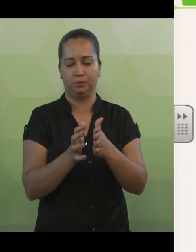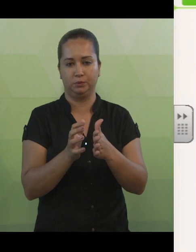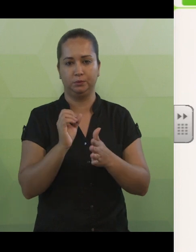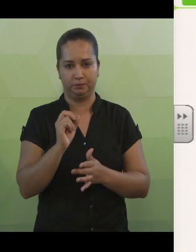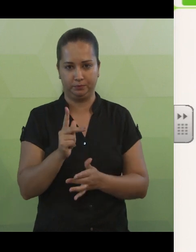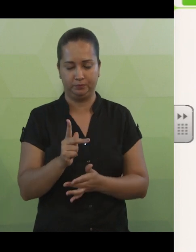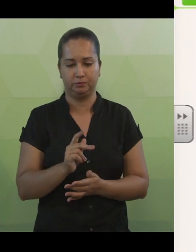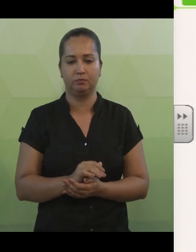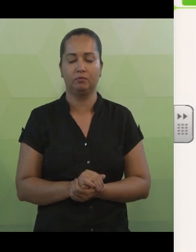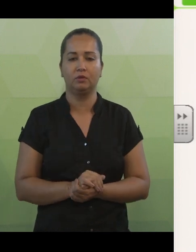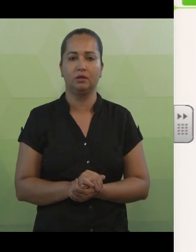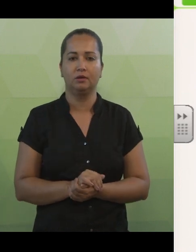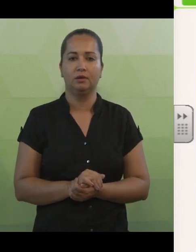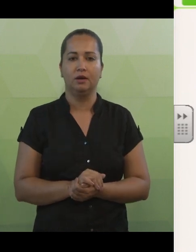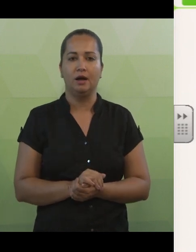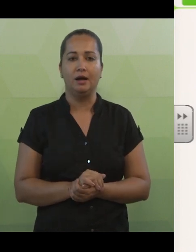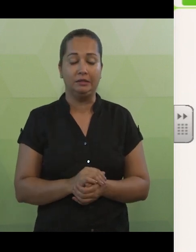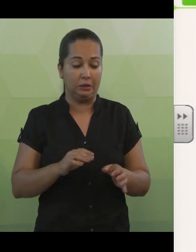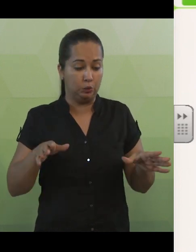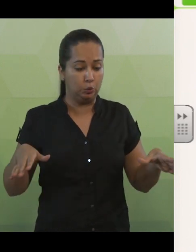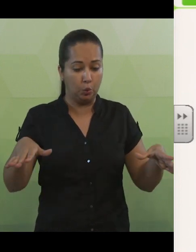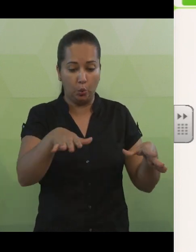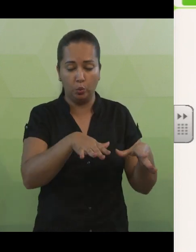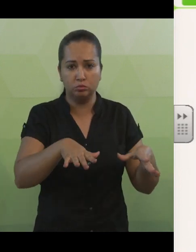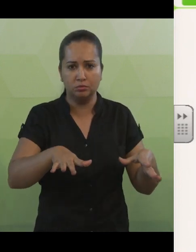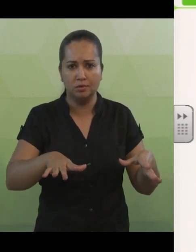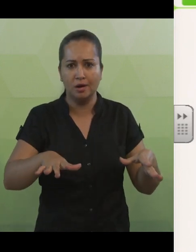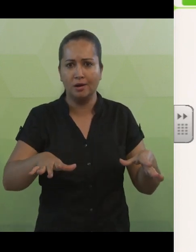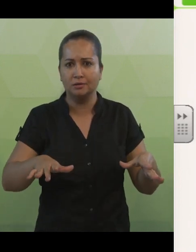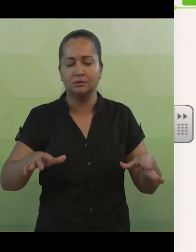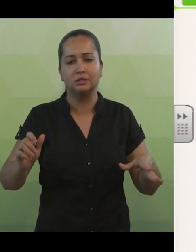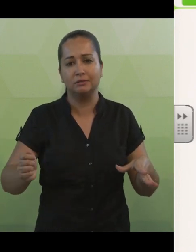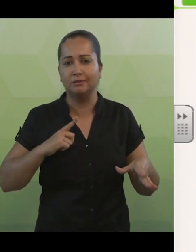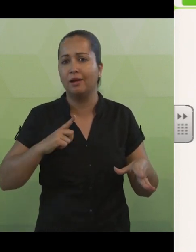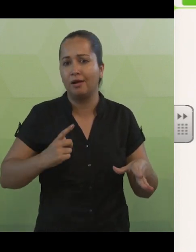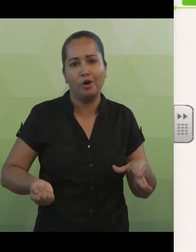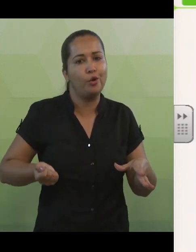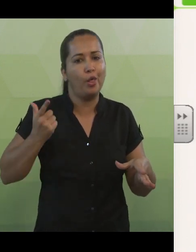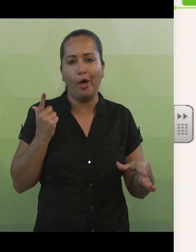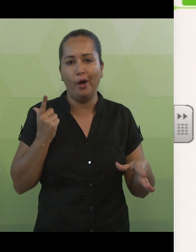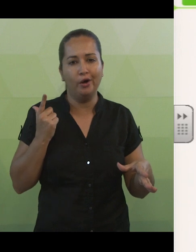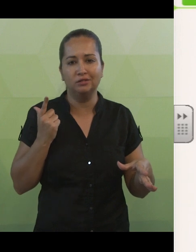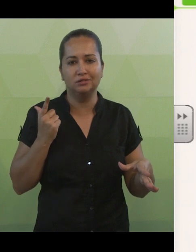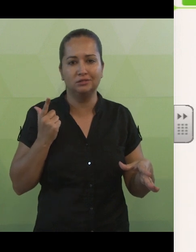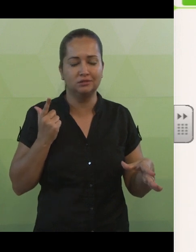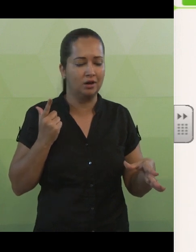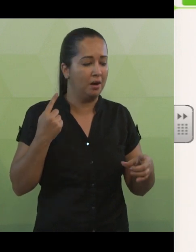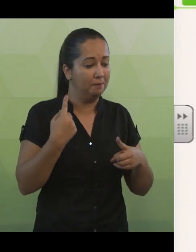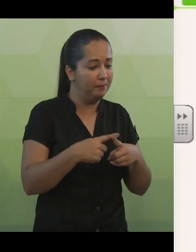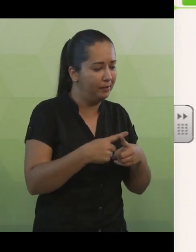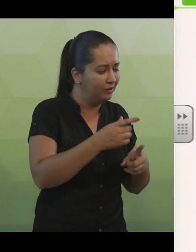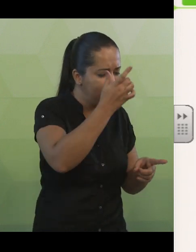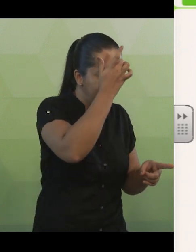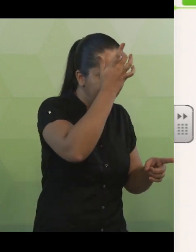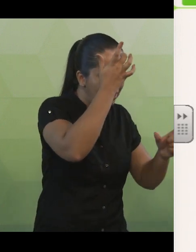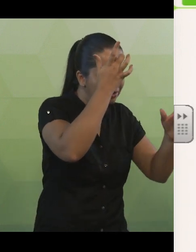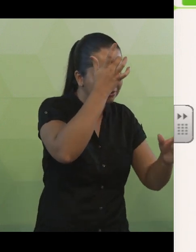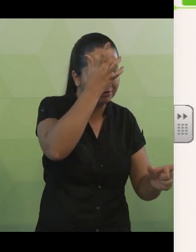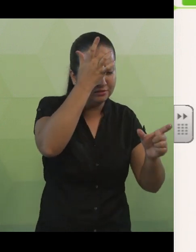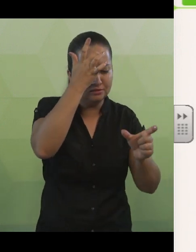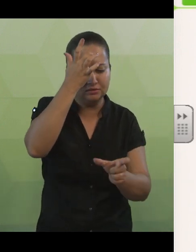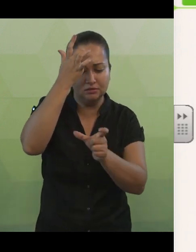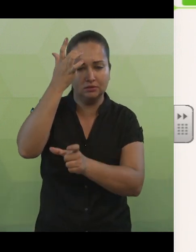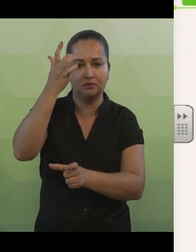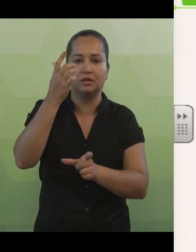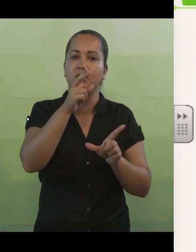Enfim, o esquema ele é um agrupamento lógico de objetos no banco de dados relacionados. Um esquema na SQL ele é identificado